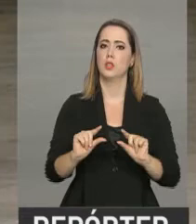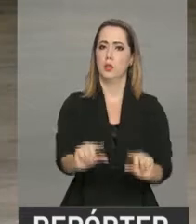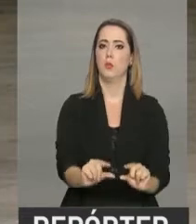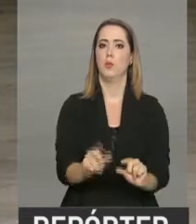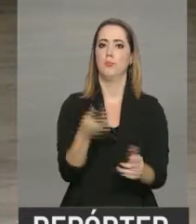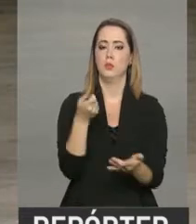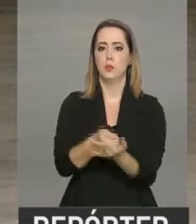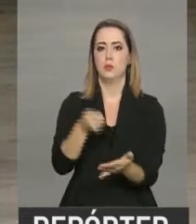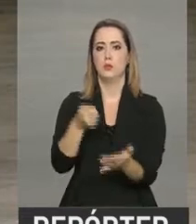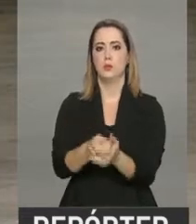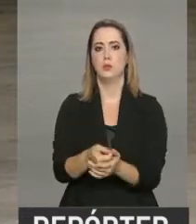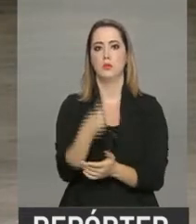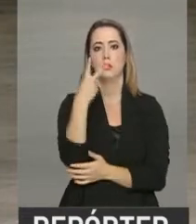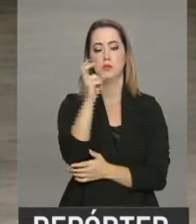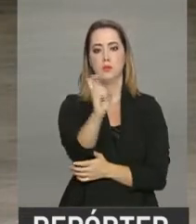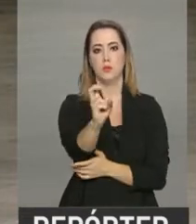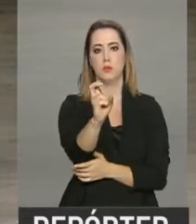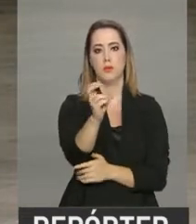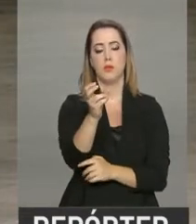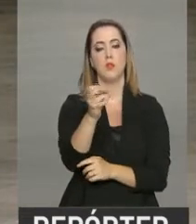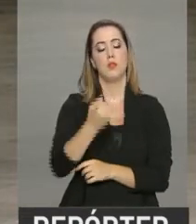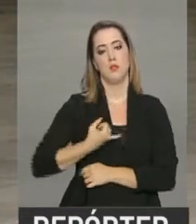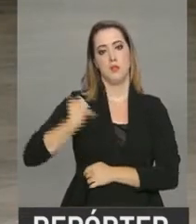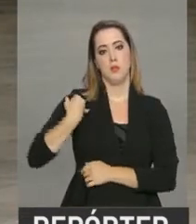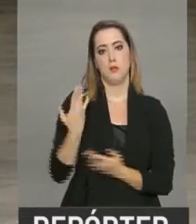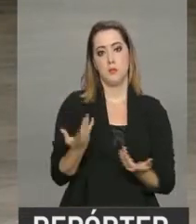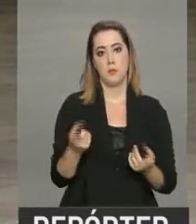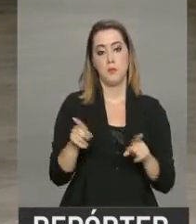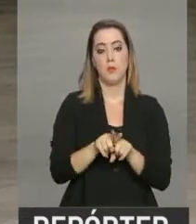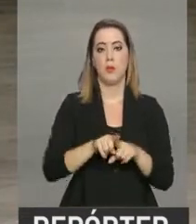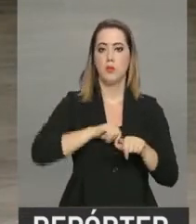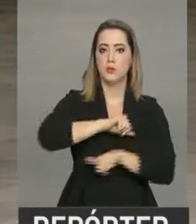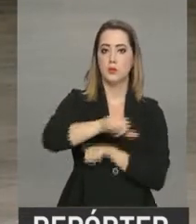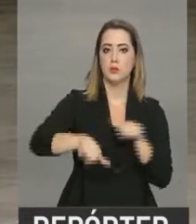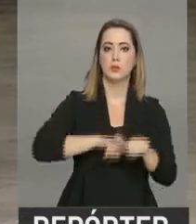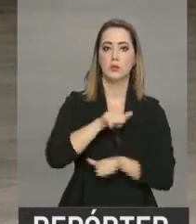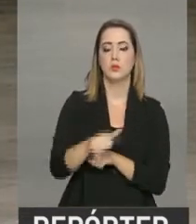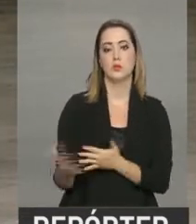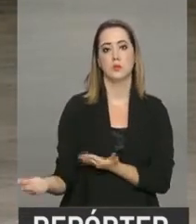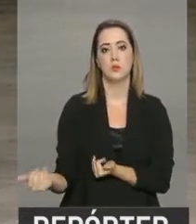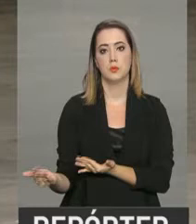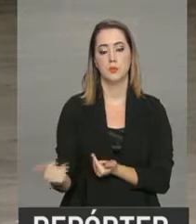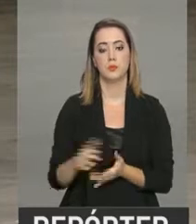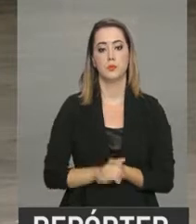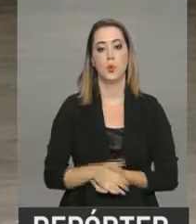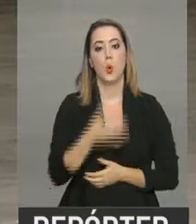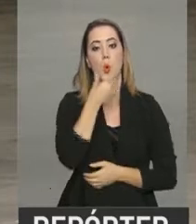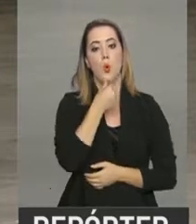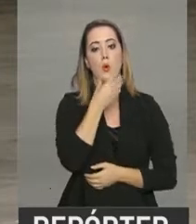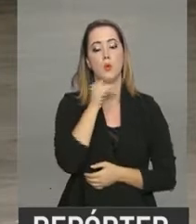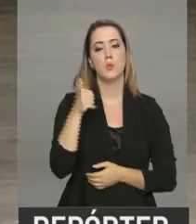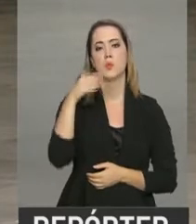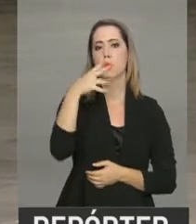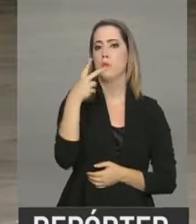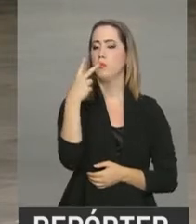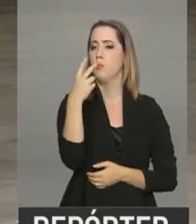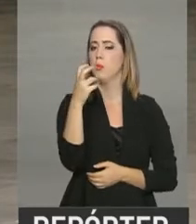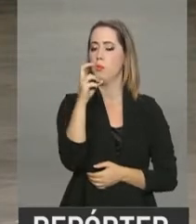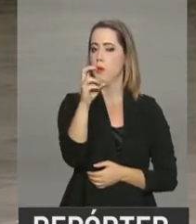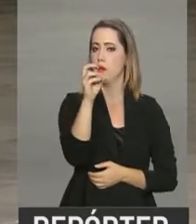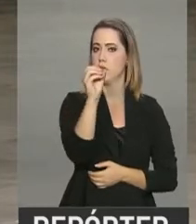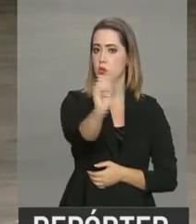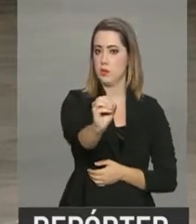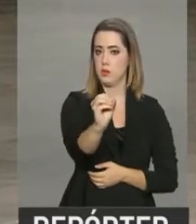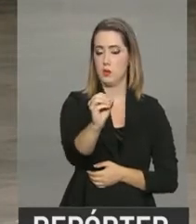poderá ser de 25 anos de acordo com o governo as mudanças serão para os mais jovens homens com mais de 50 anos e mulheres a partir